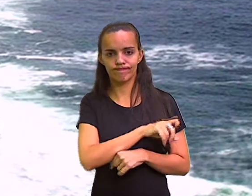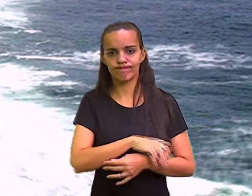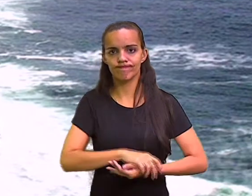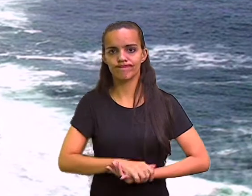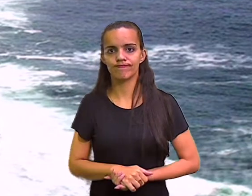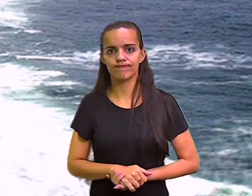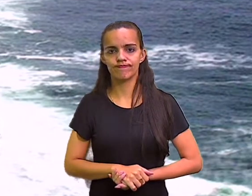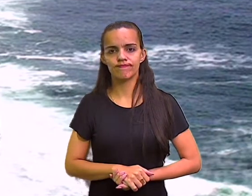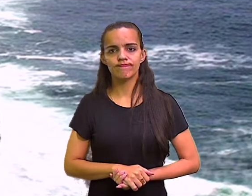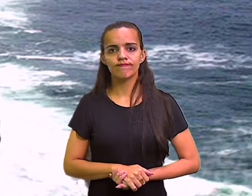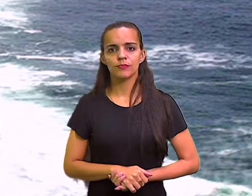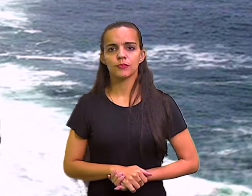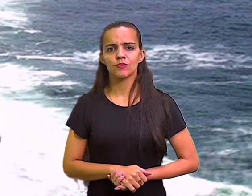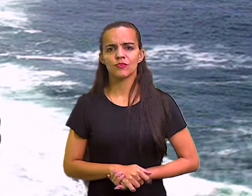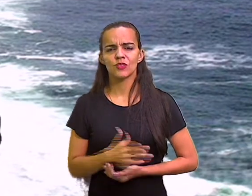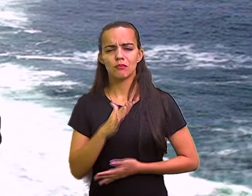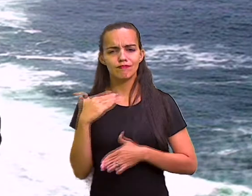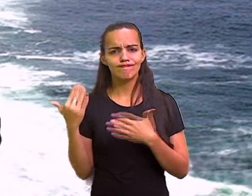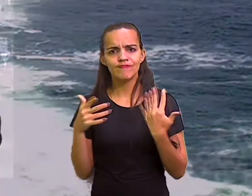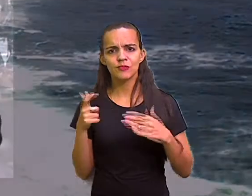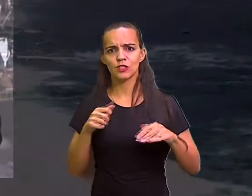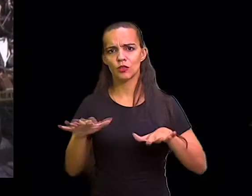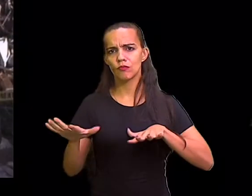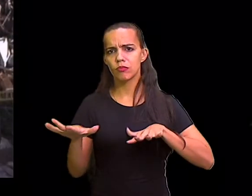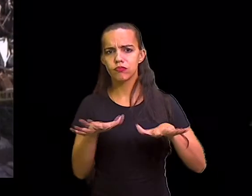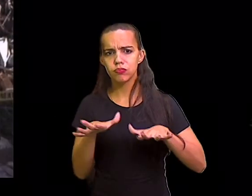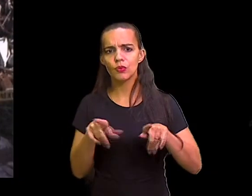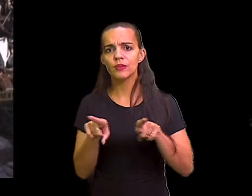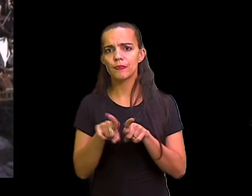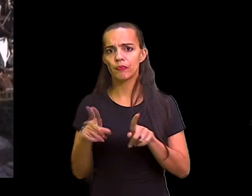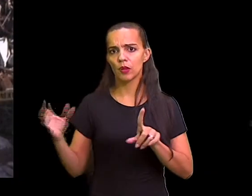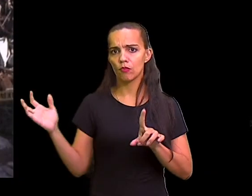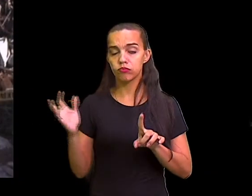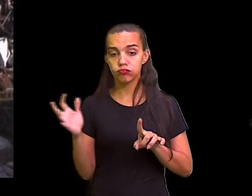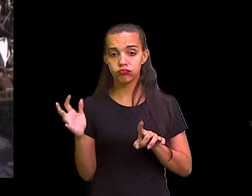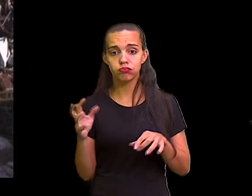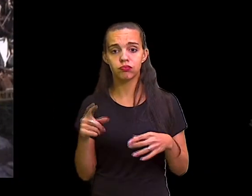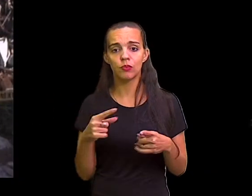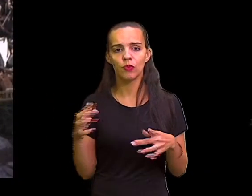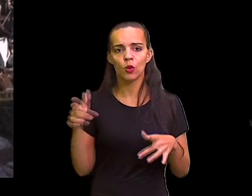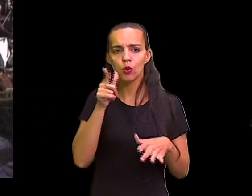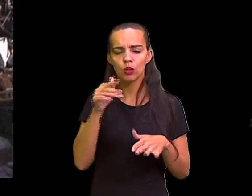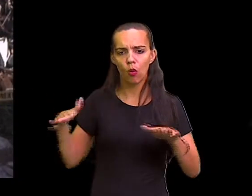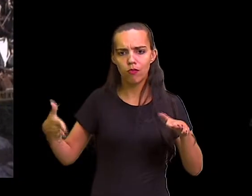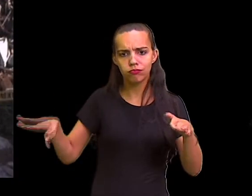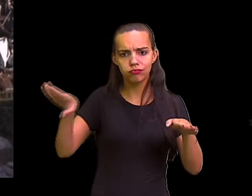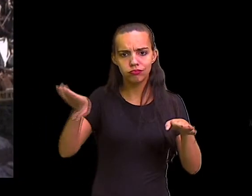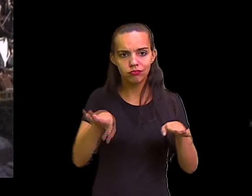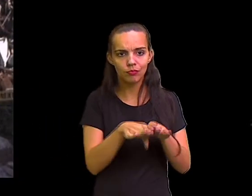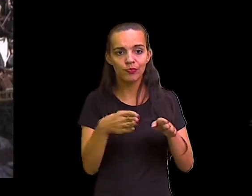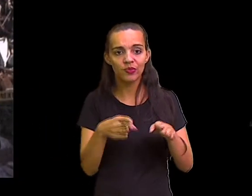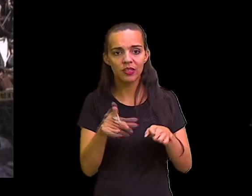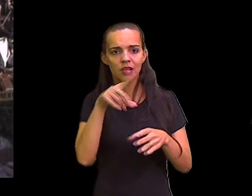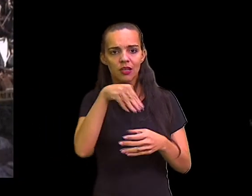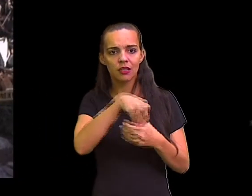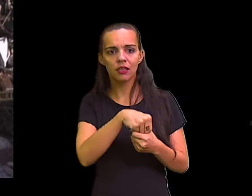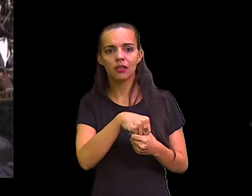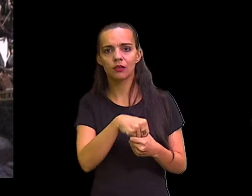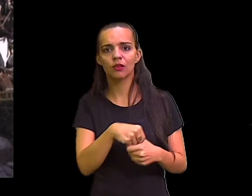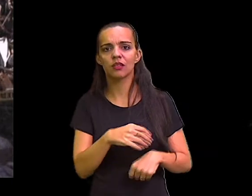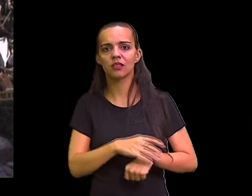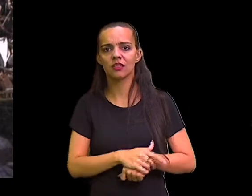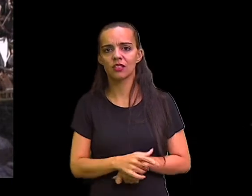desalojados. Terremoto atinge também a região de Papua, na Indonésia. O tremor